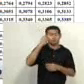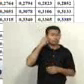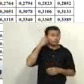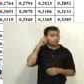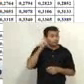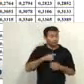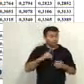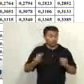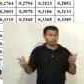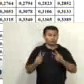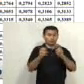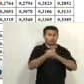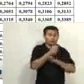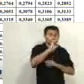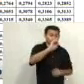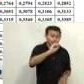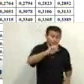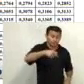tenho o valor de